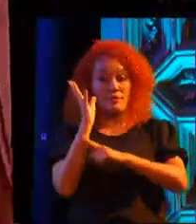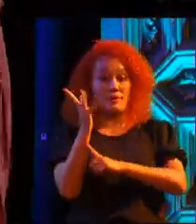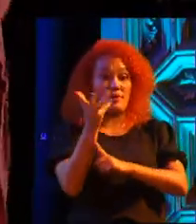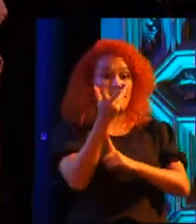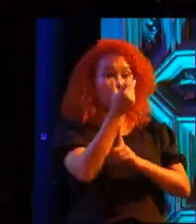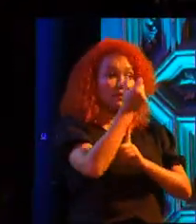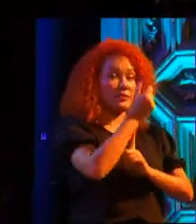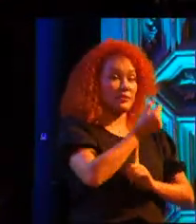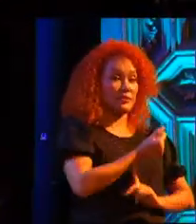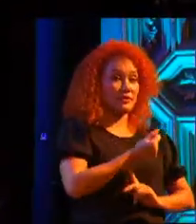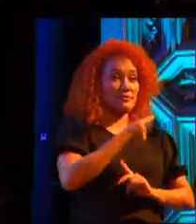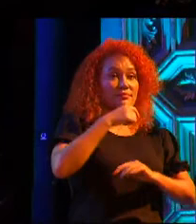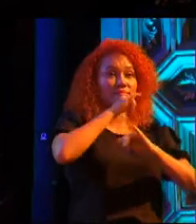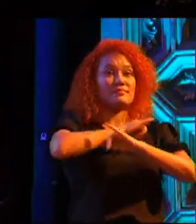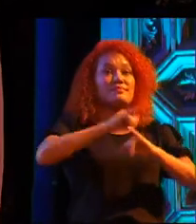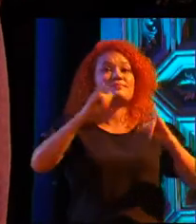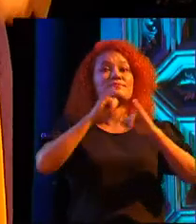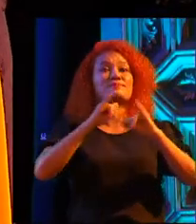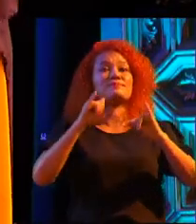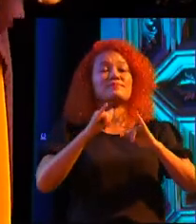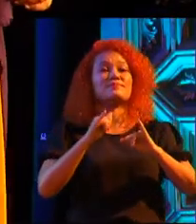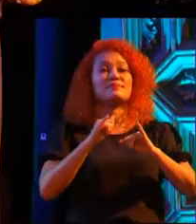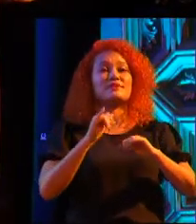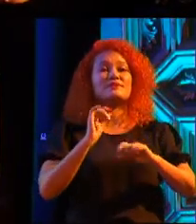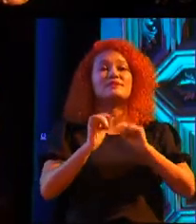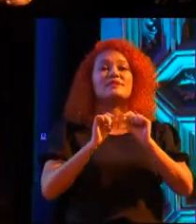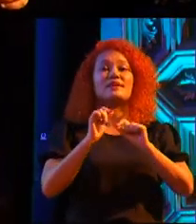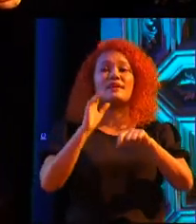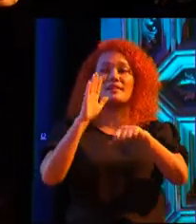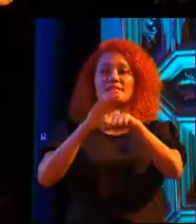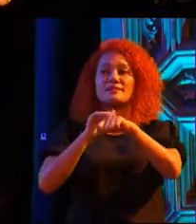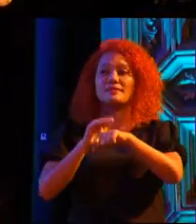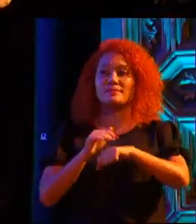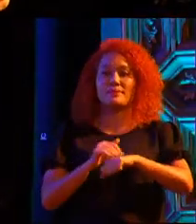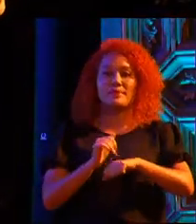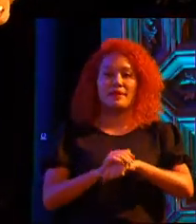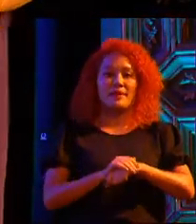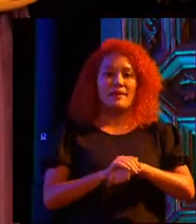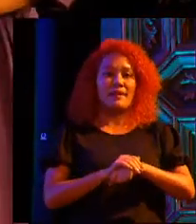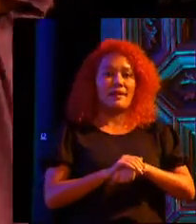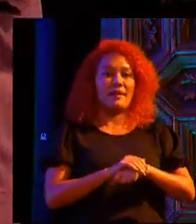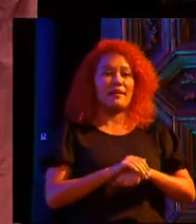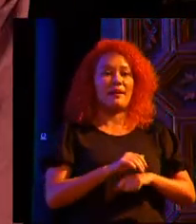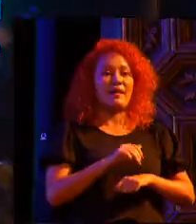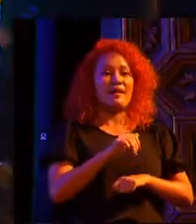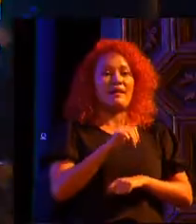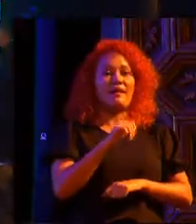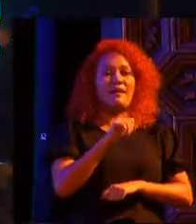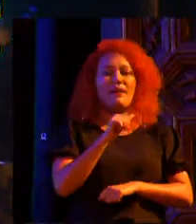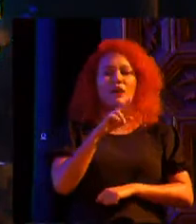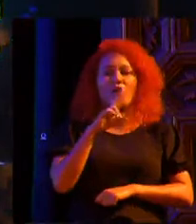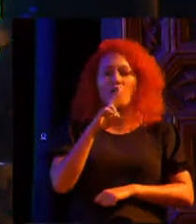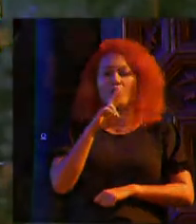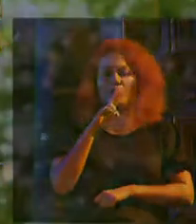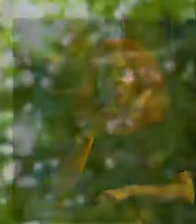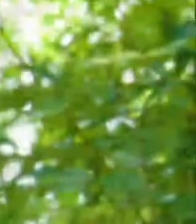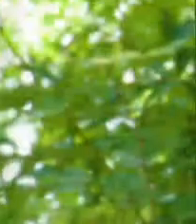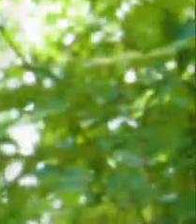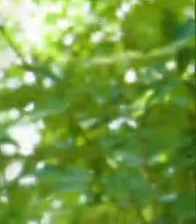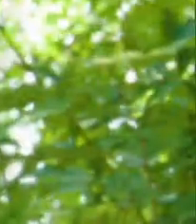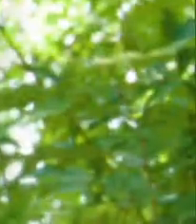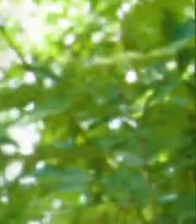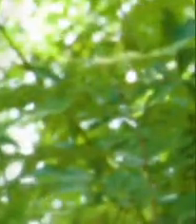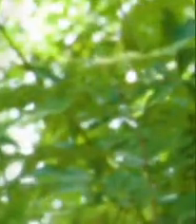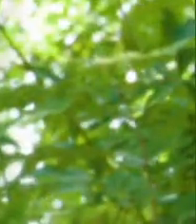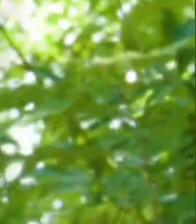dar um recado para vocês. Confere aí, ele é aqui em Rufino, diretamente de Roraima. Roda, VT. Olá.